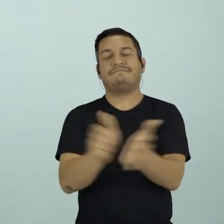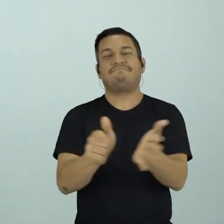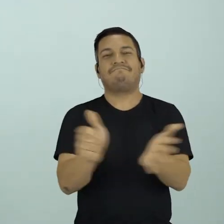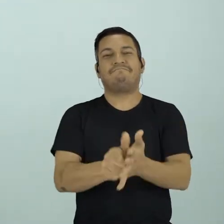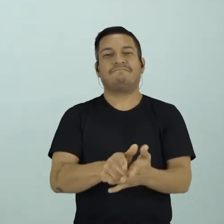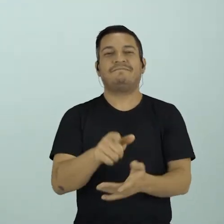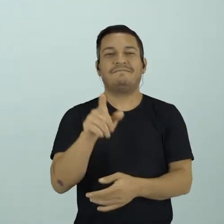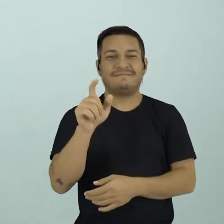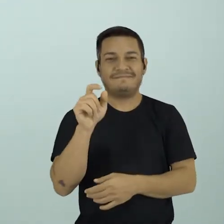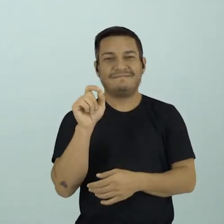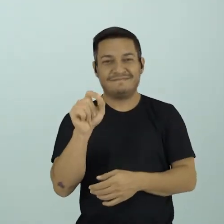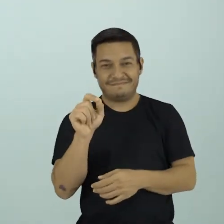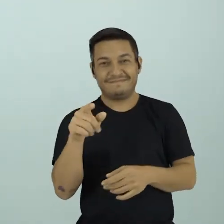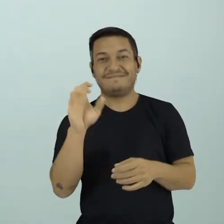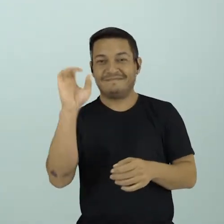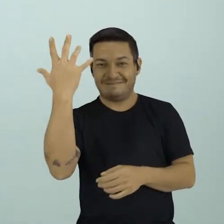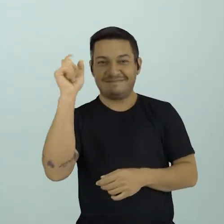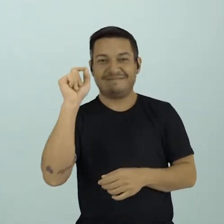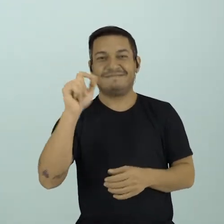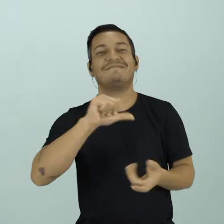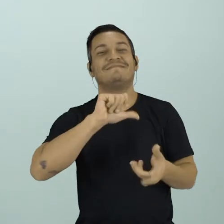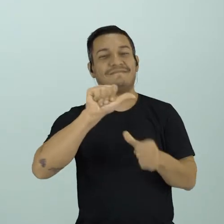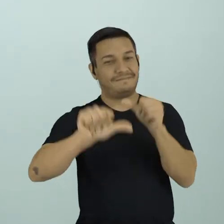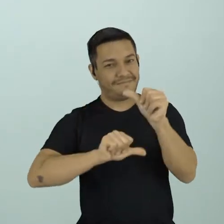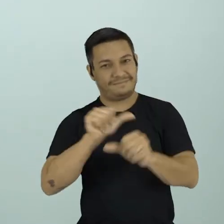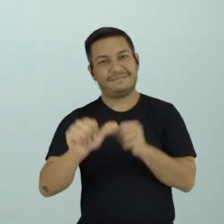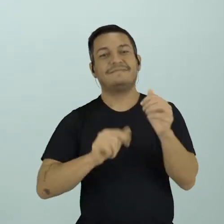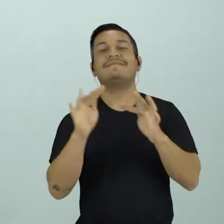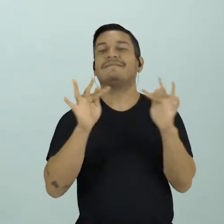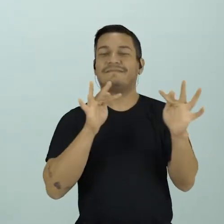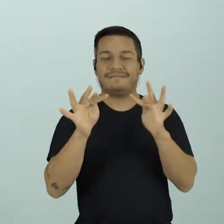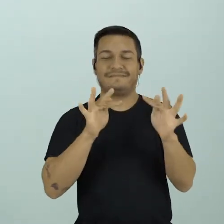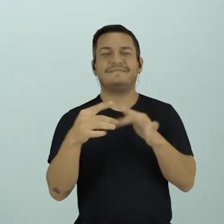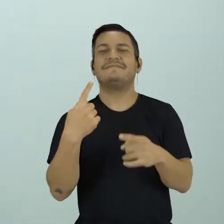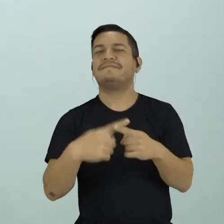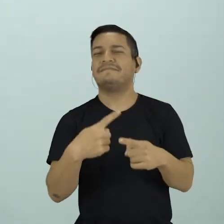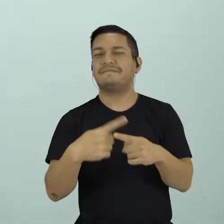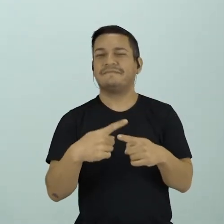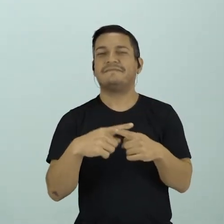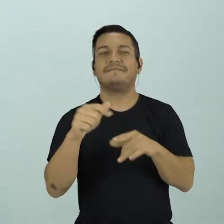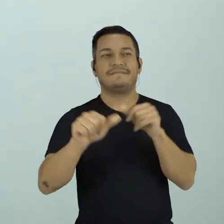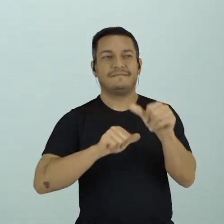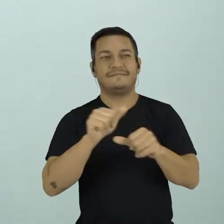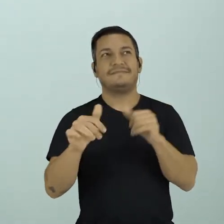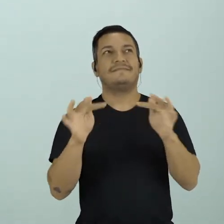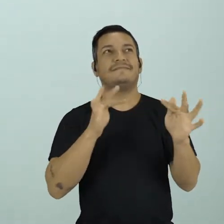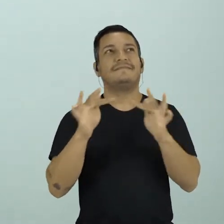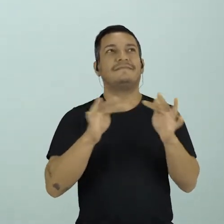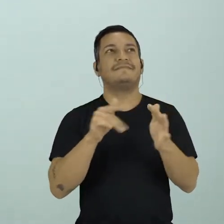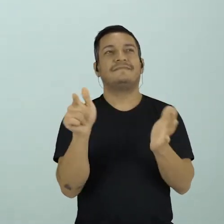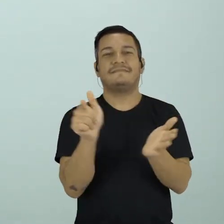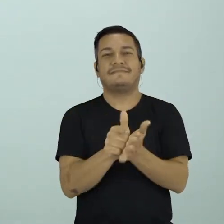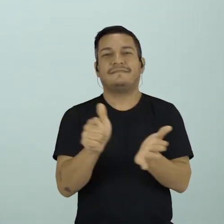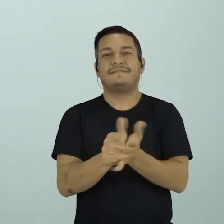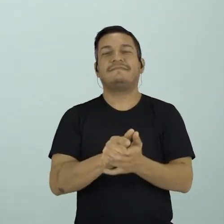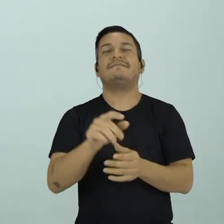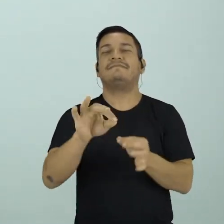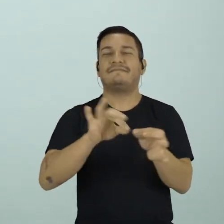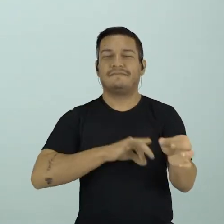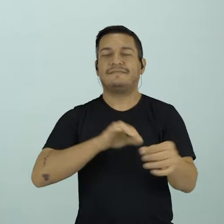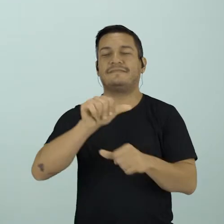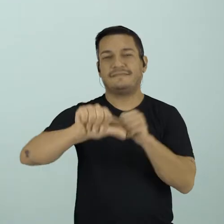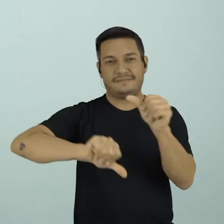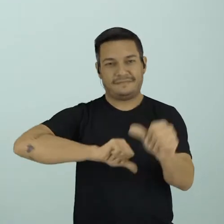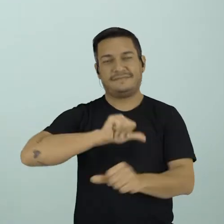papel, está acontecendo uma transformação física. Por que transformação física? Esse papel ele foi rasgado, ele